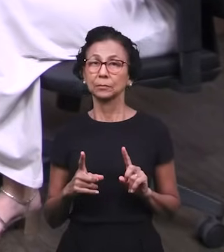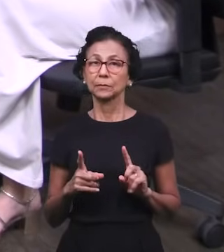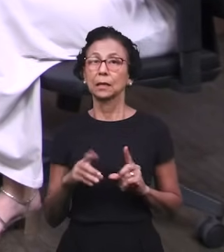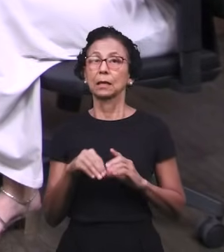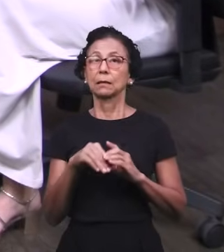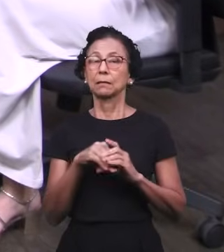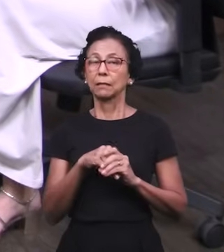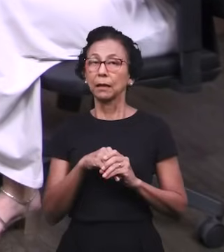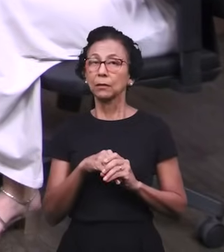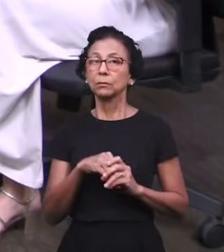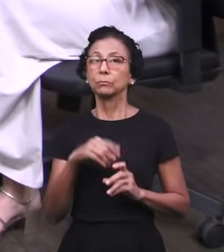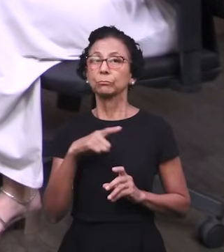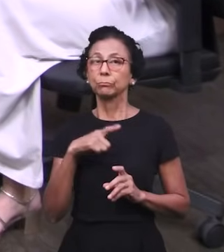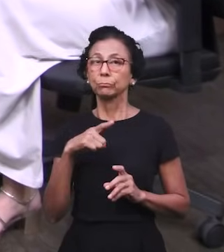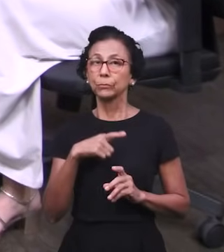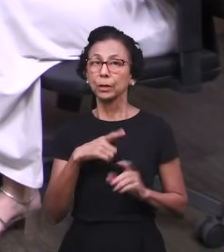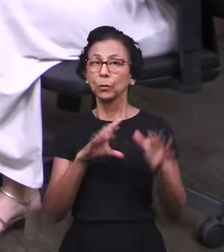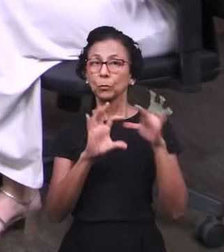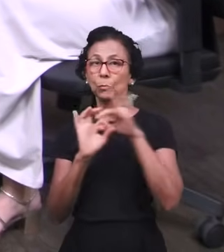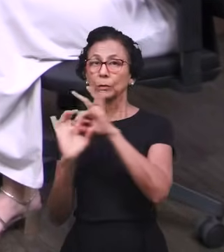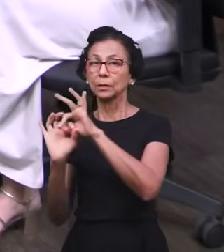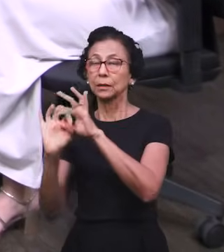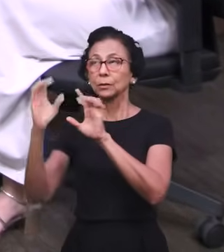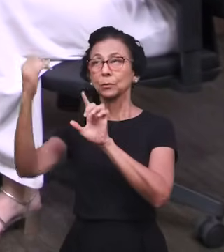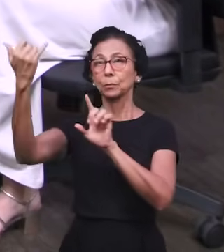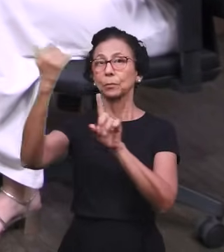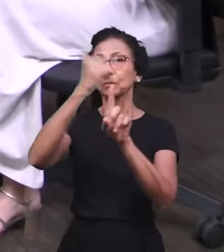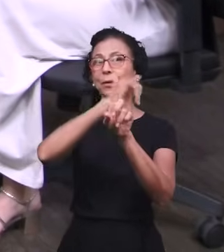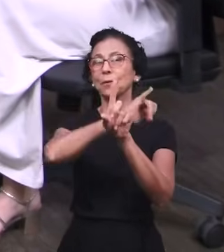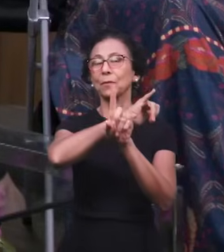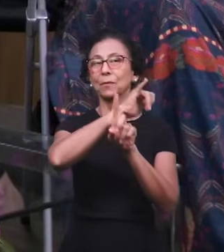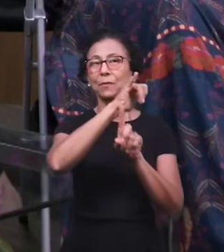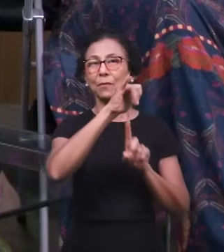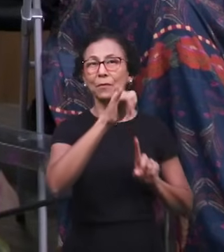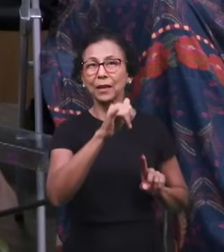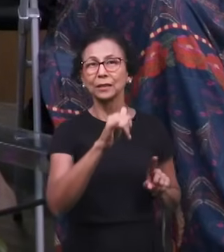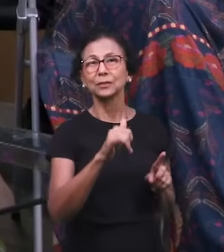mais o sentido da adoração a Deus,